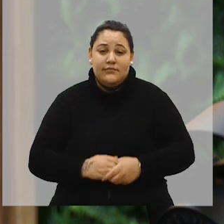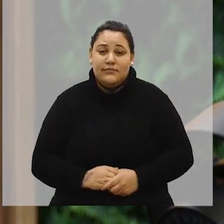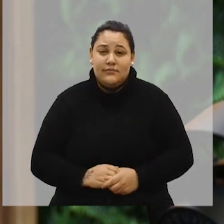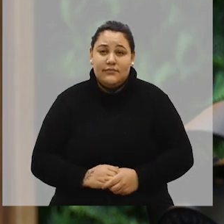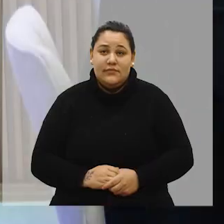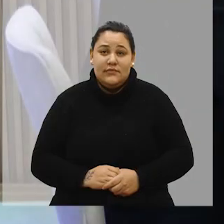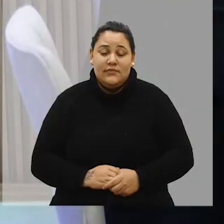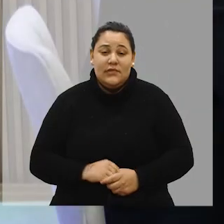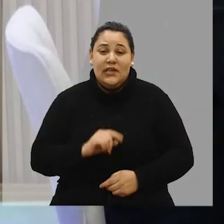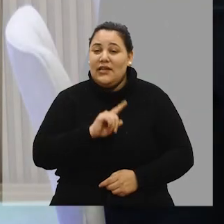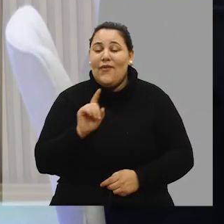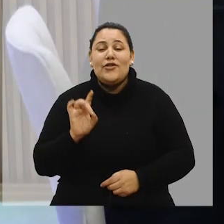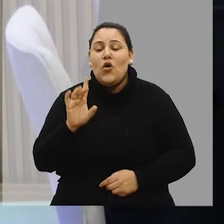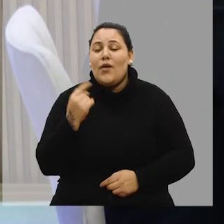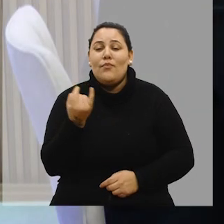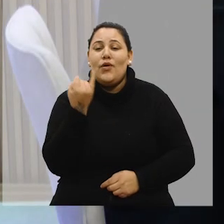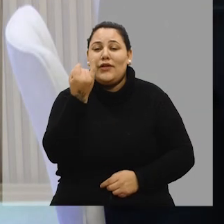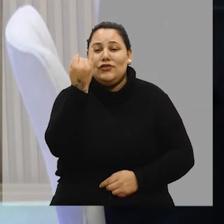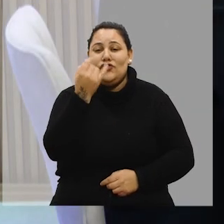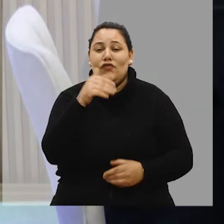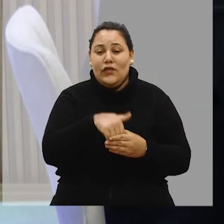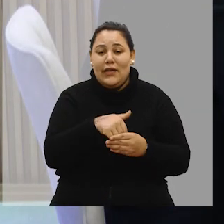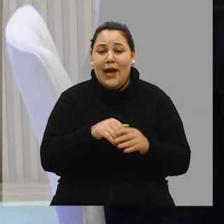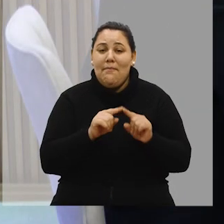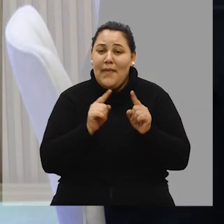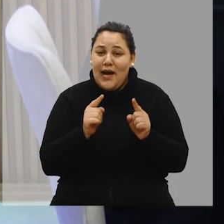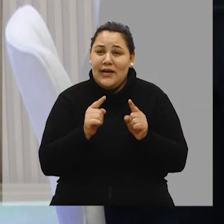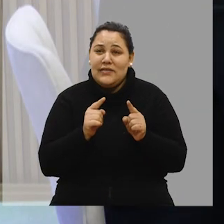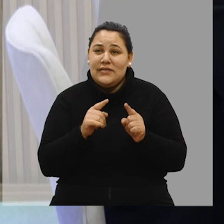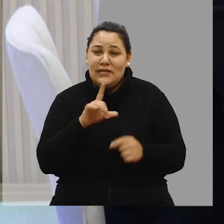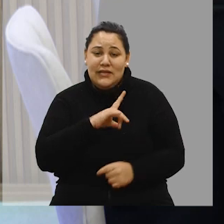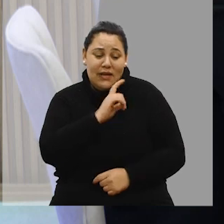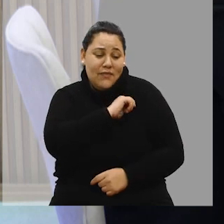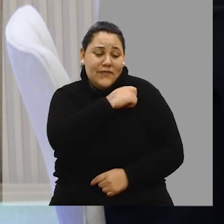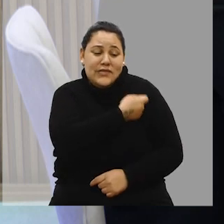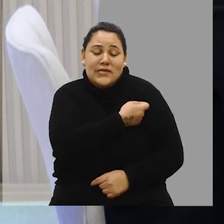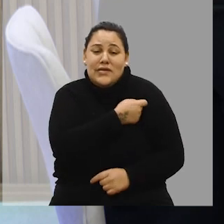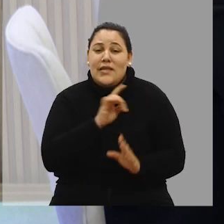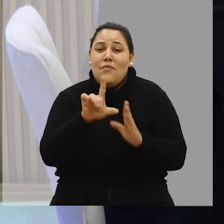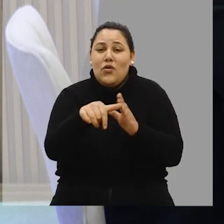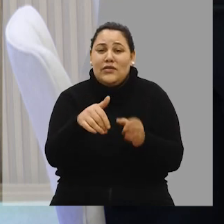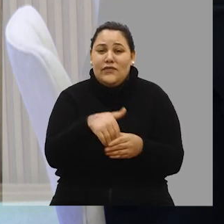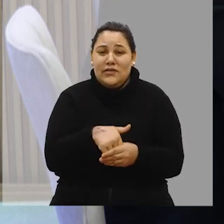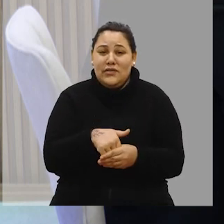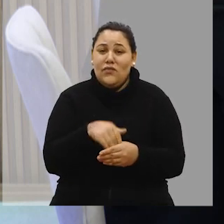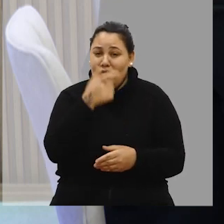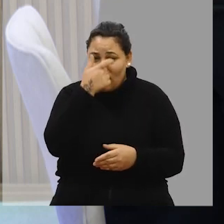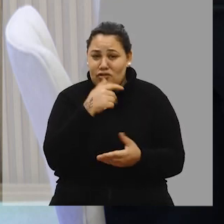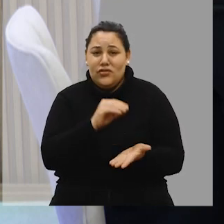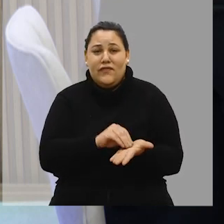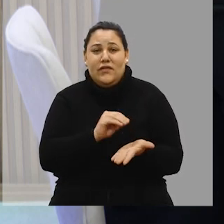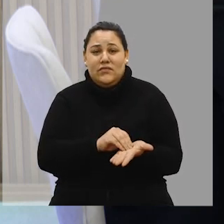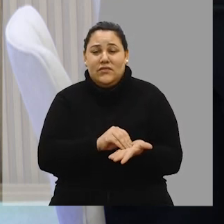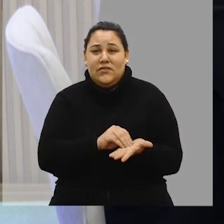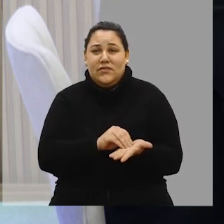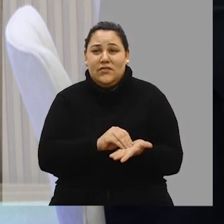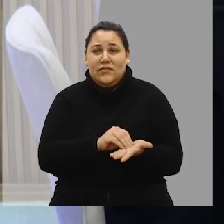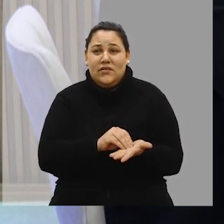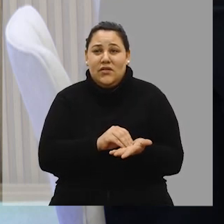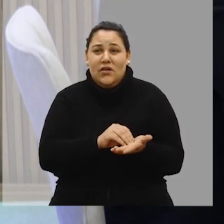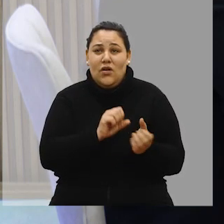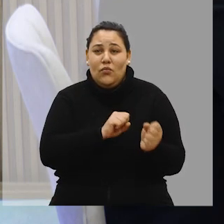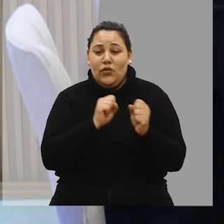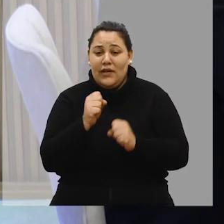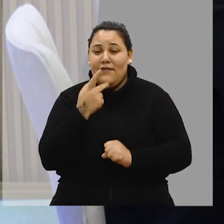Não só é importante votar, como também exercer uma fiscalização. Fiscalizar, e é isso que falta poderia